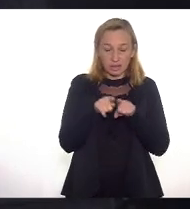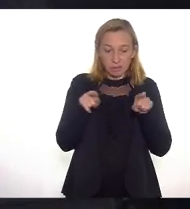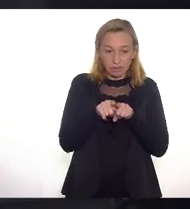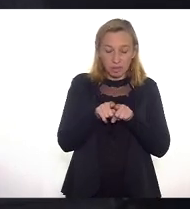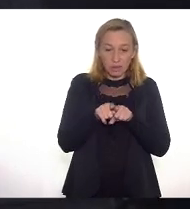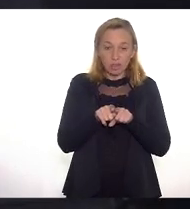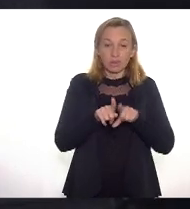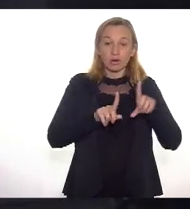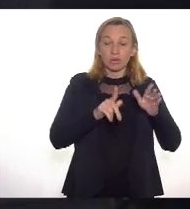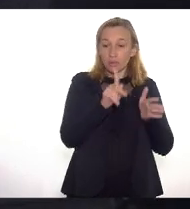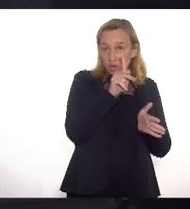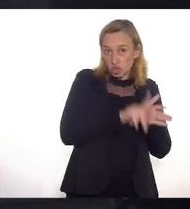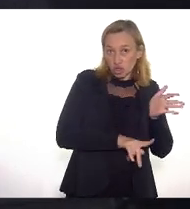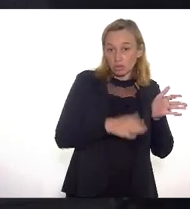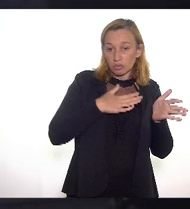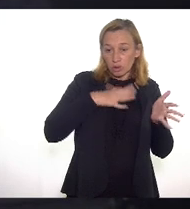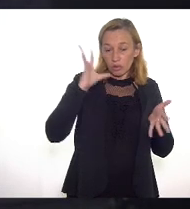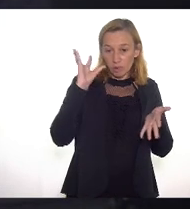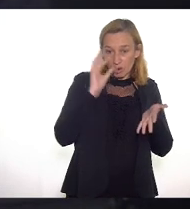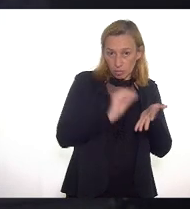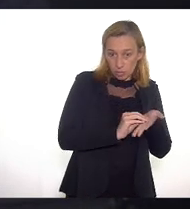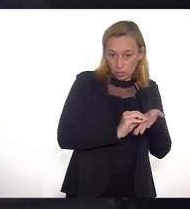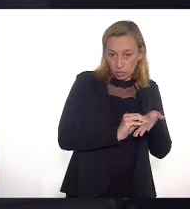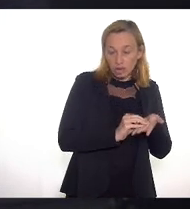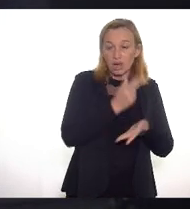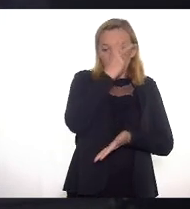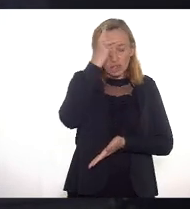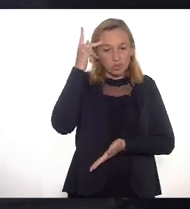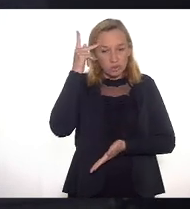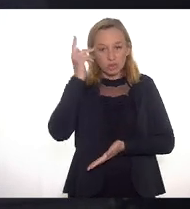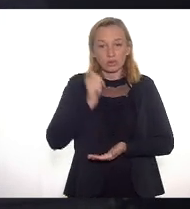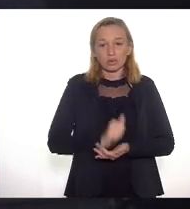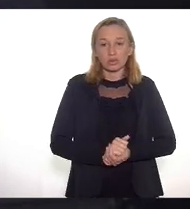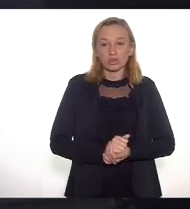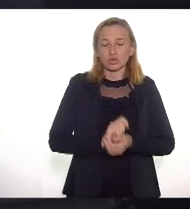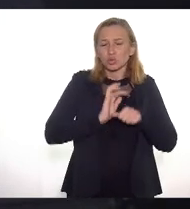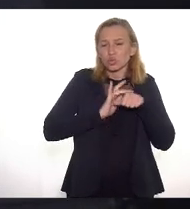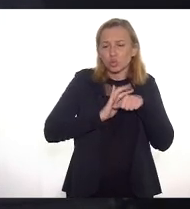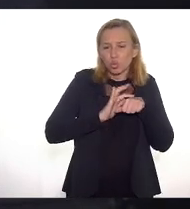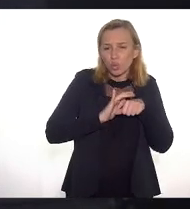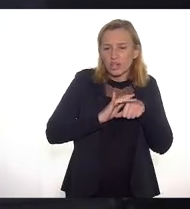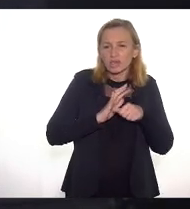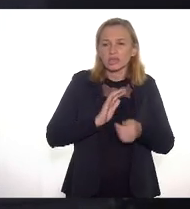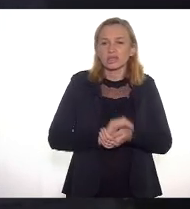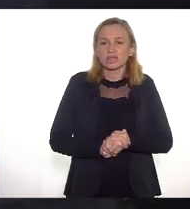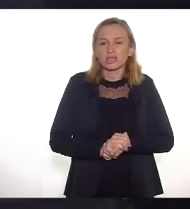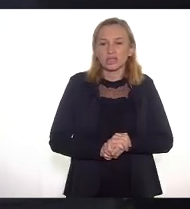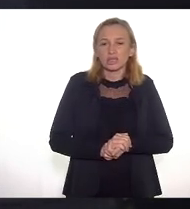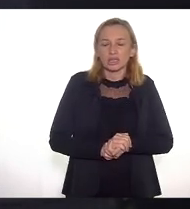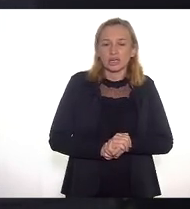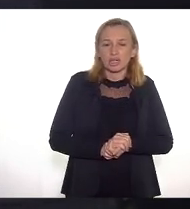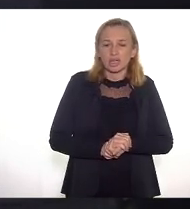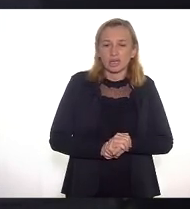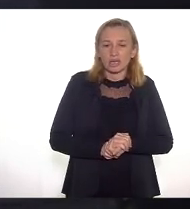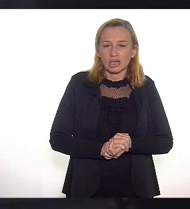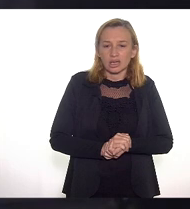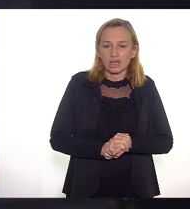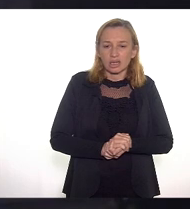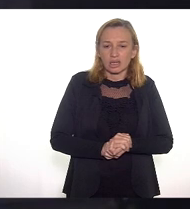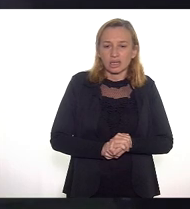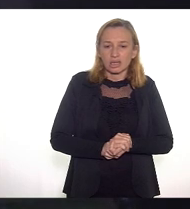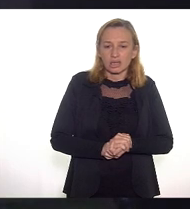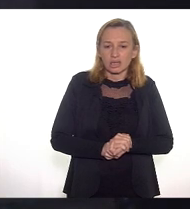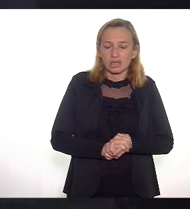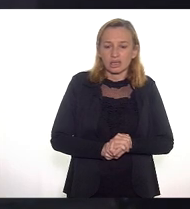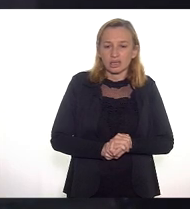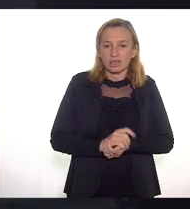para a gente inserir as pessoas com doenças raras, né, nessa